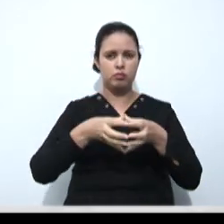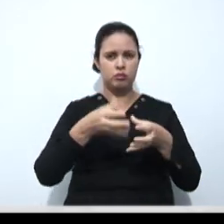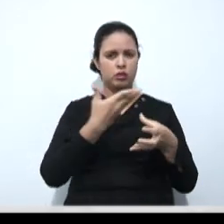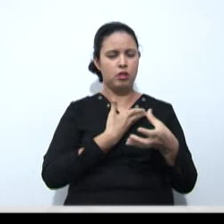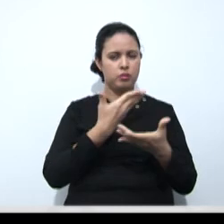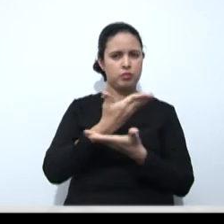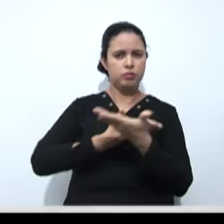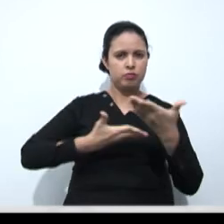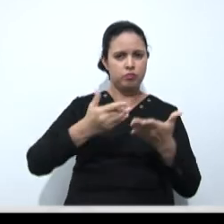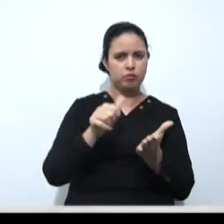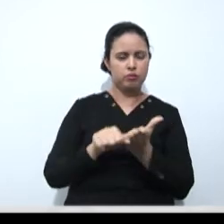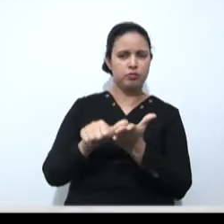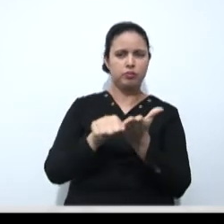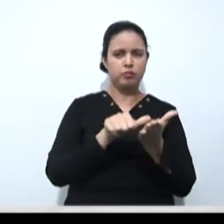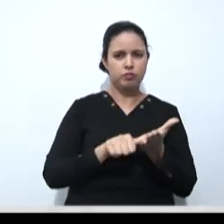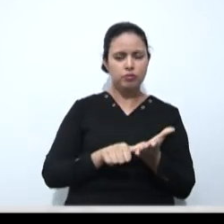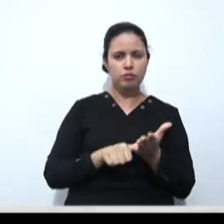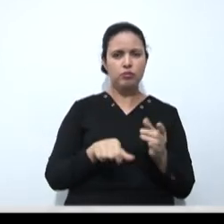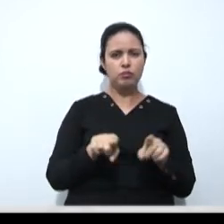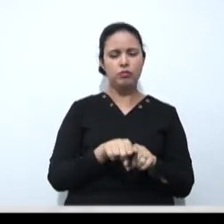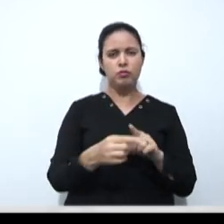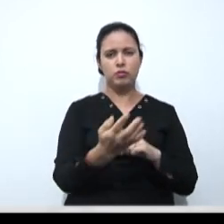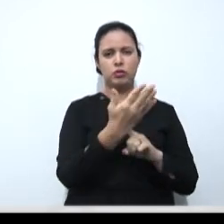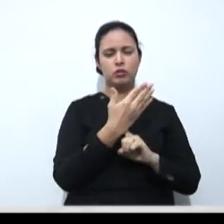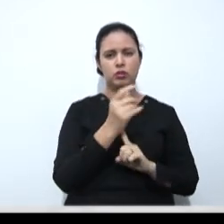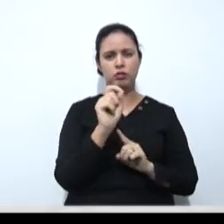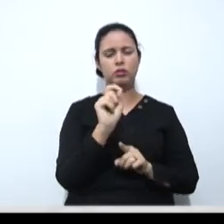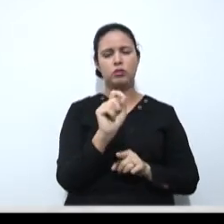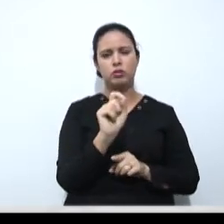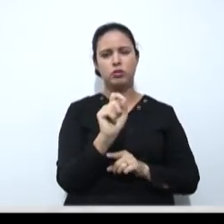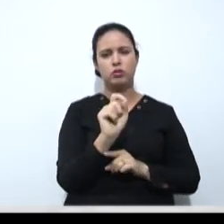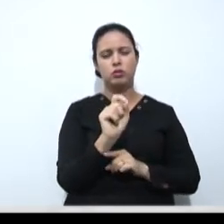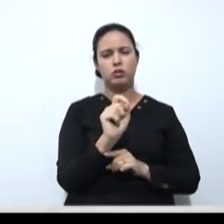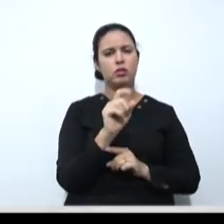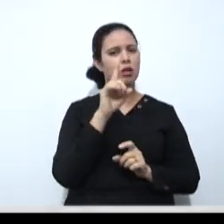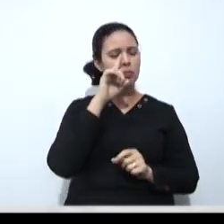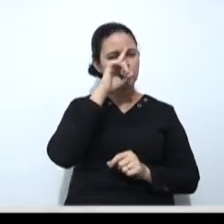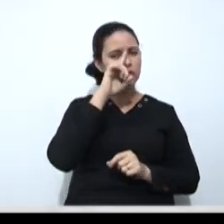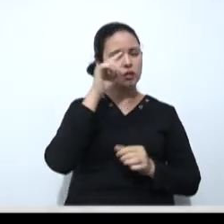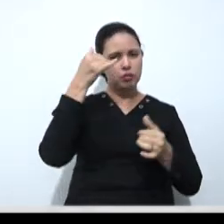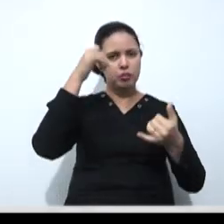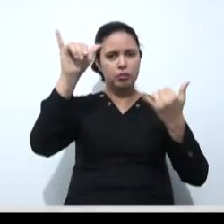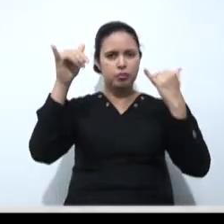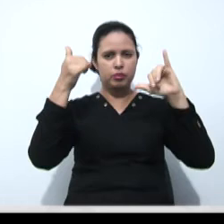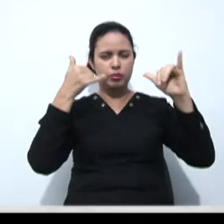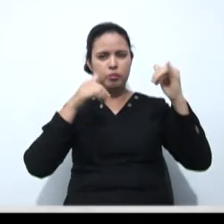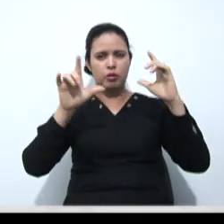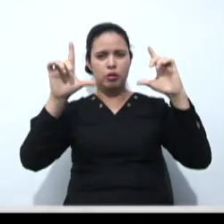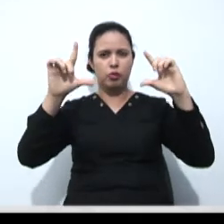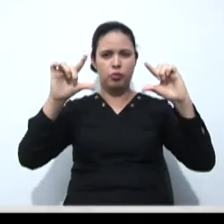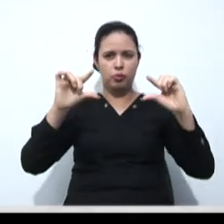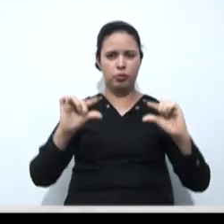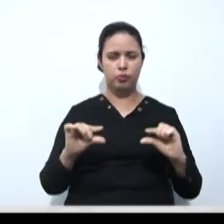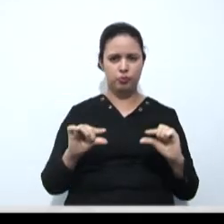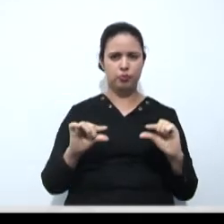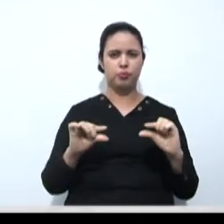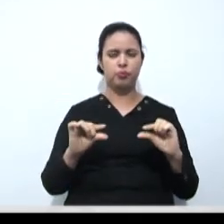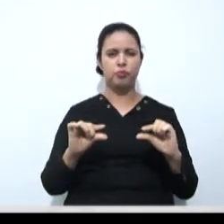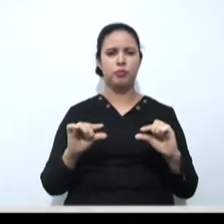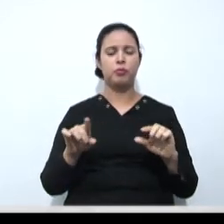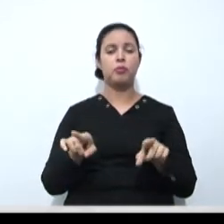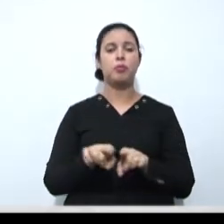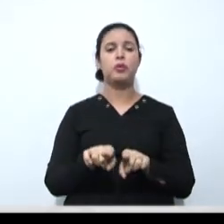colegas cooperados. E ajuda a minimizar os riscos que eu tenho ou que eu possivelmente vou ter nesse negócio. Por